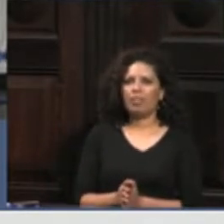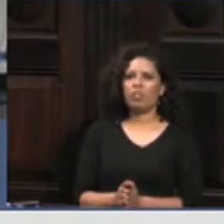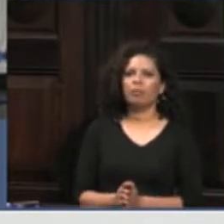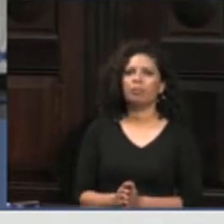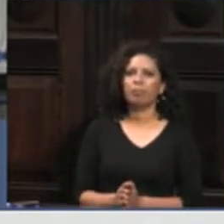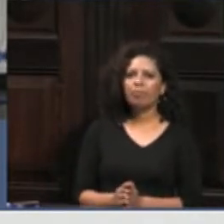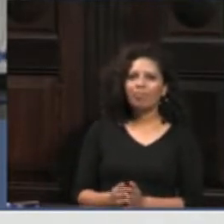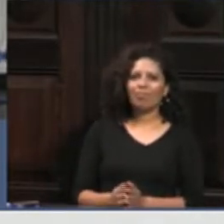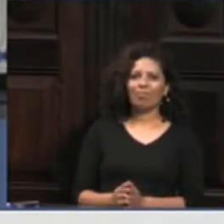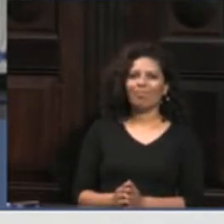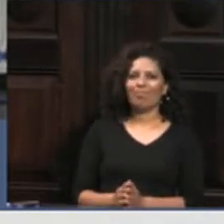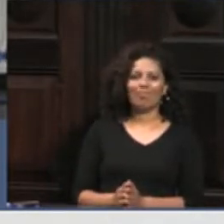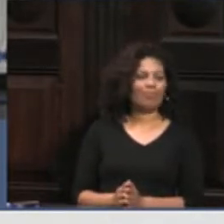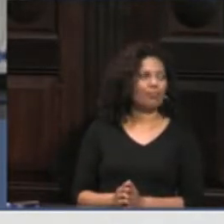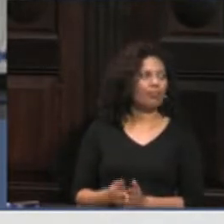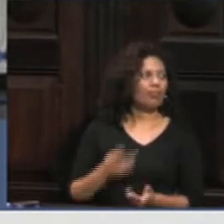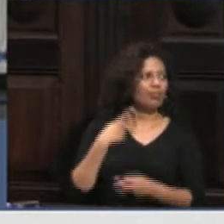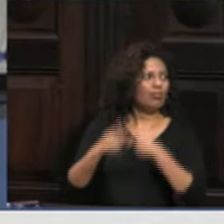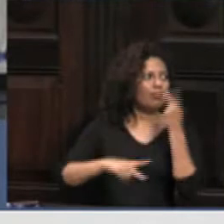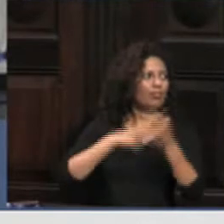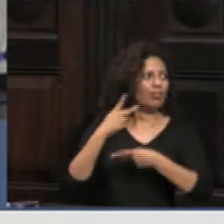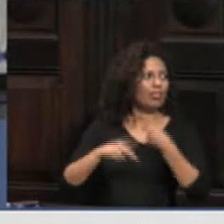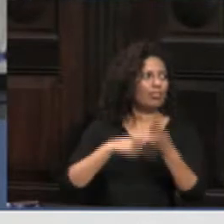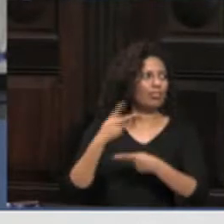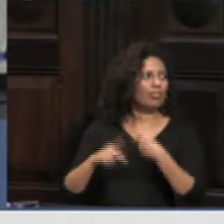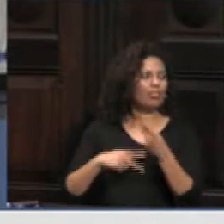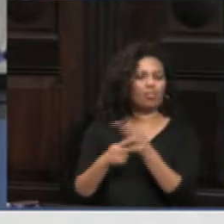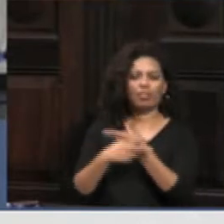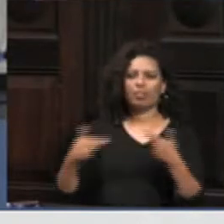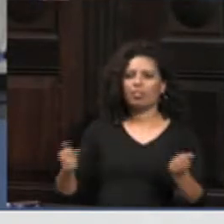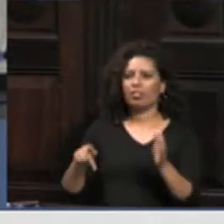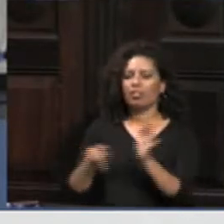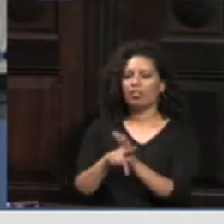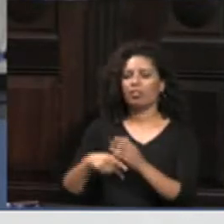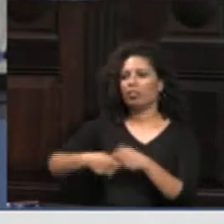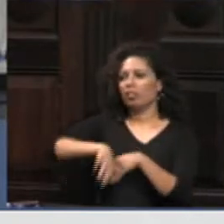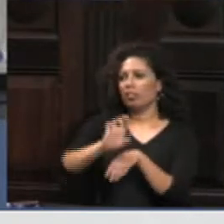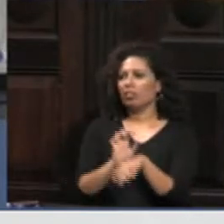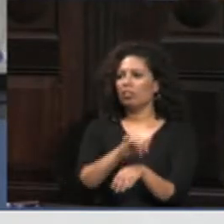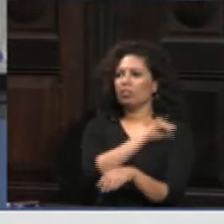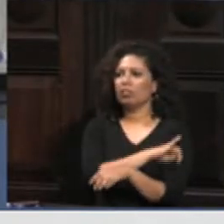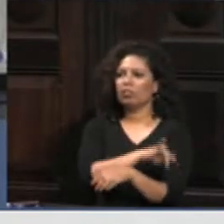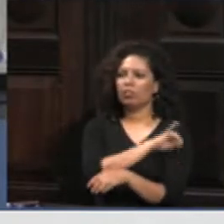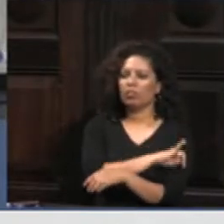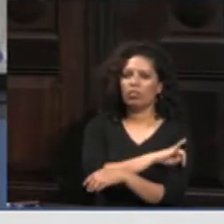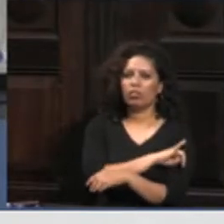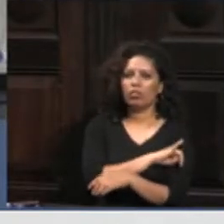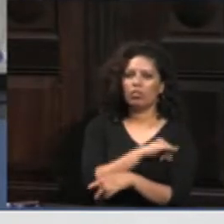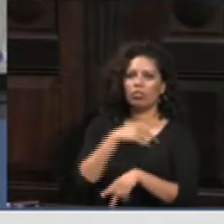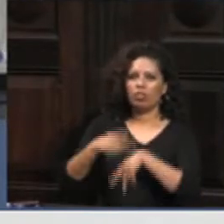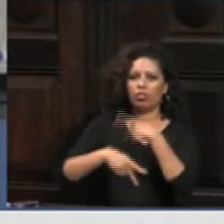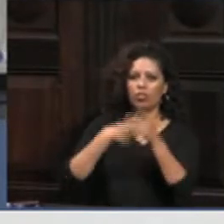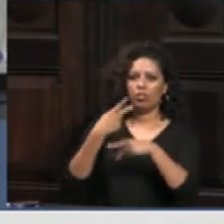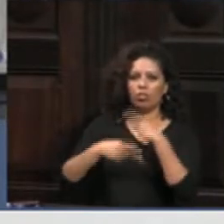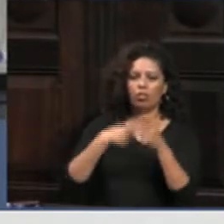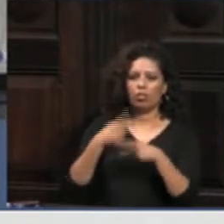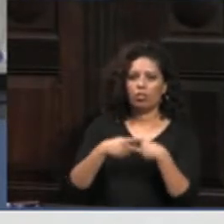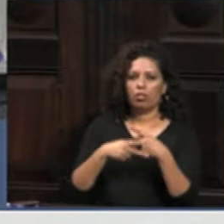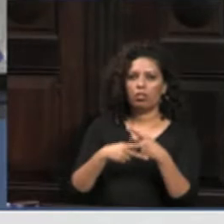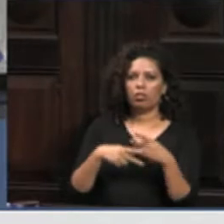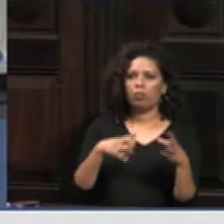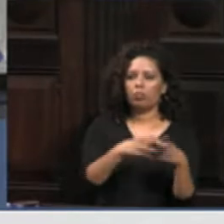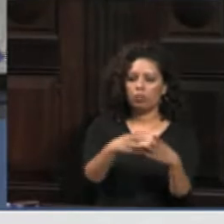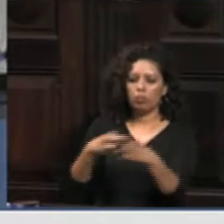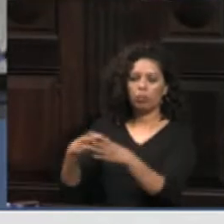que dispõe no âmbito do Estado do Rio de Janeiro sobre os critérios quanto ao número populacional para abrigar centros de formação